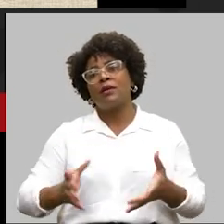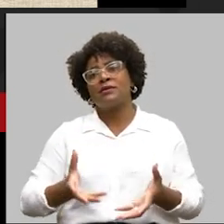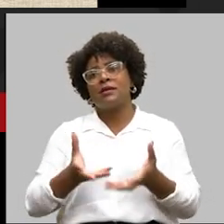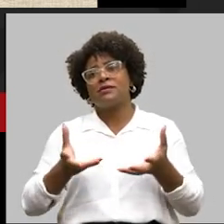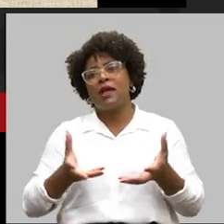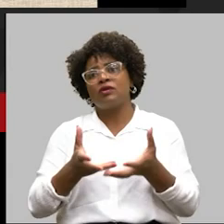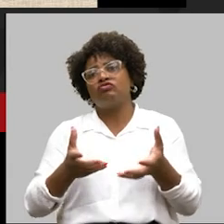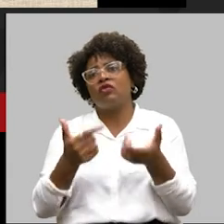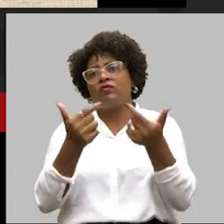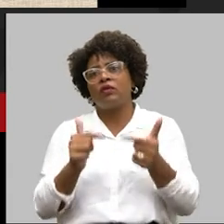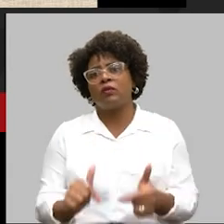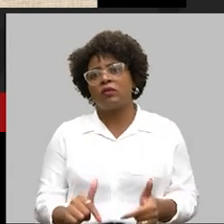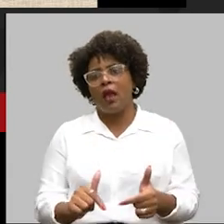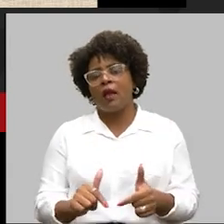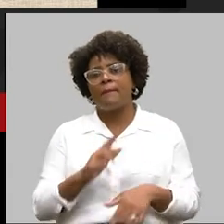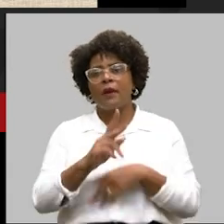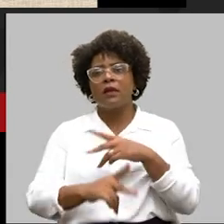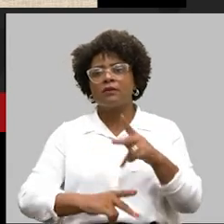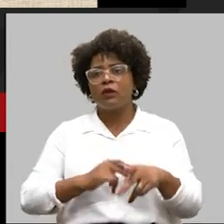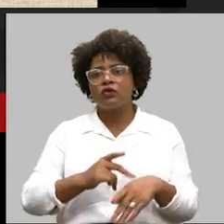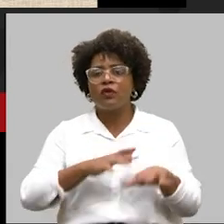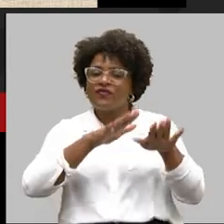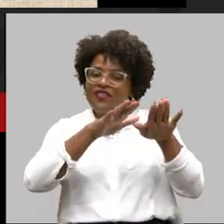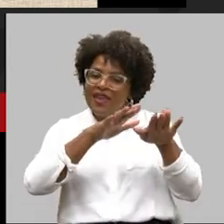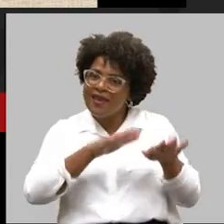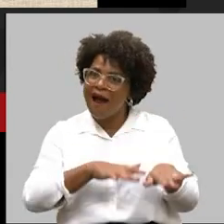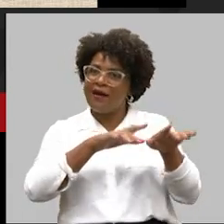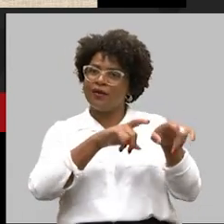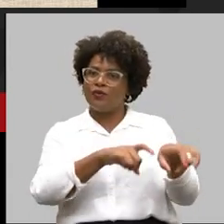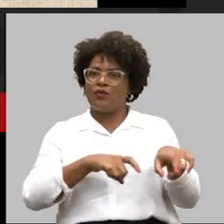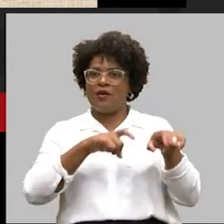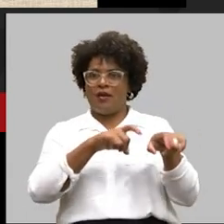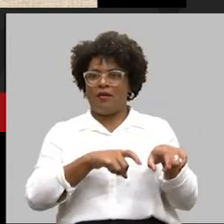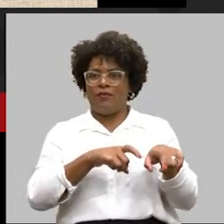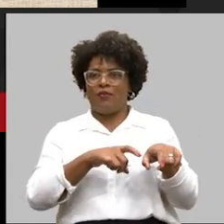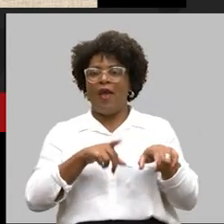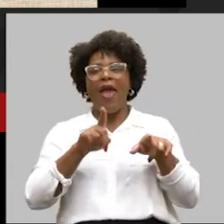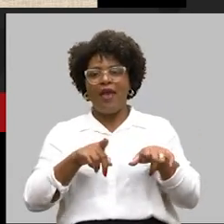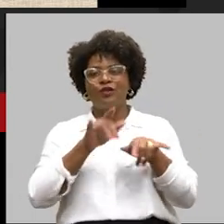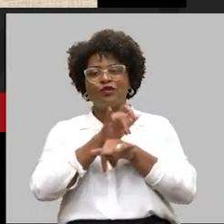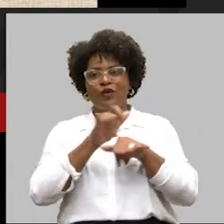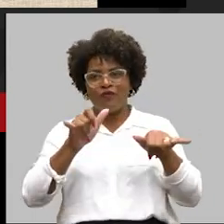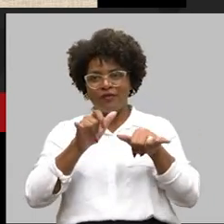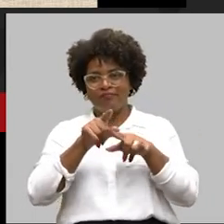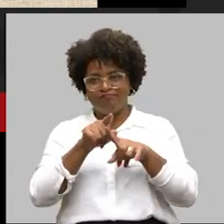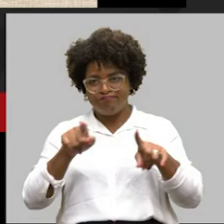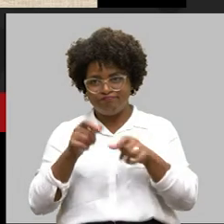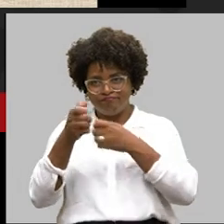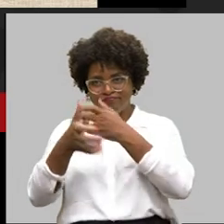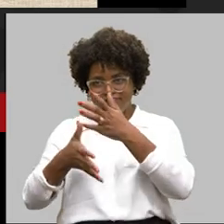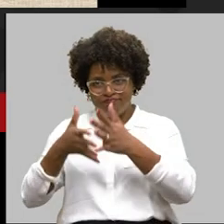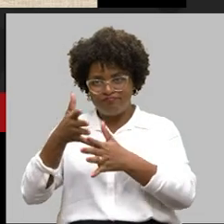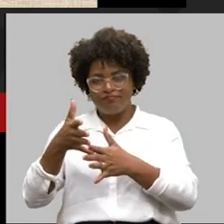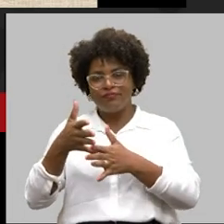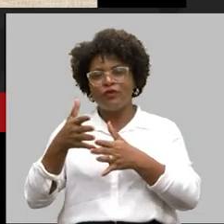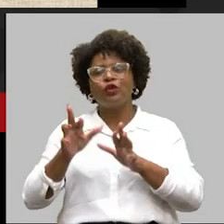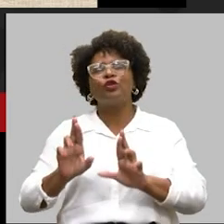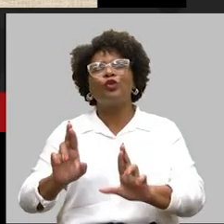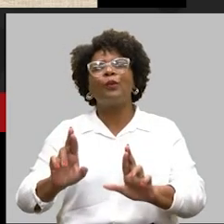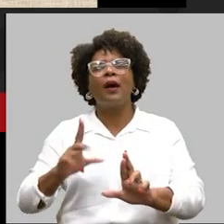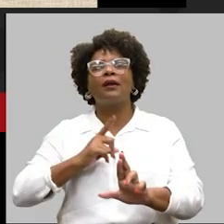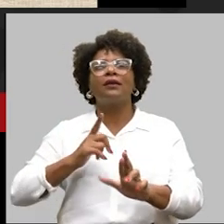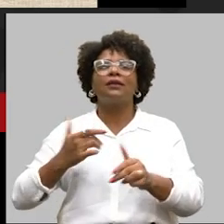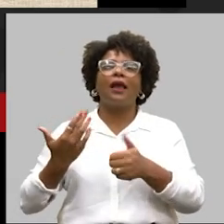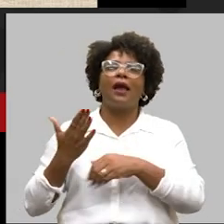permaneçam no campo e essas coisas tem que estar conversando é essa a mensagem que eu deixo para vocês espero ter contribuído eu vou deixar aqui por